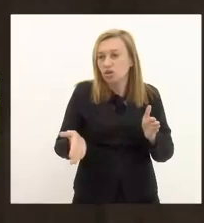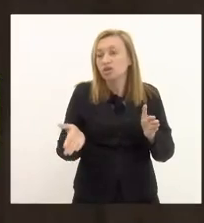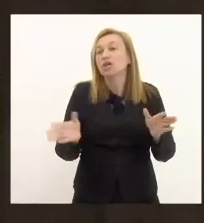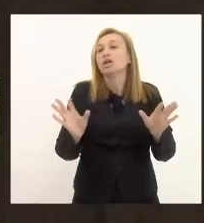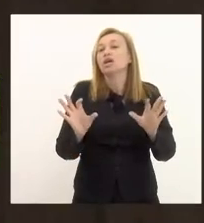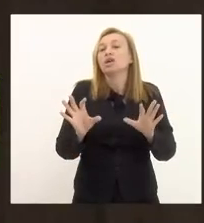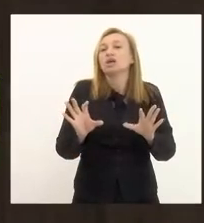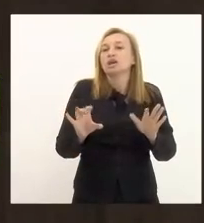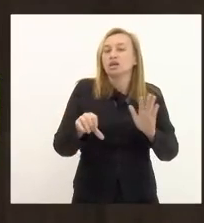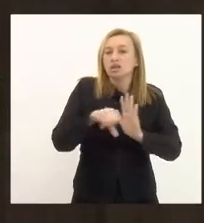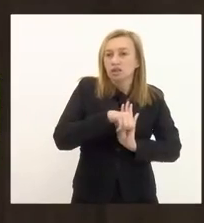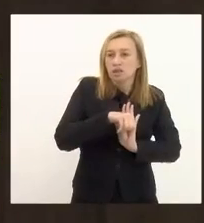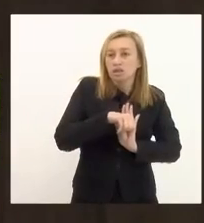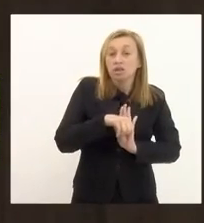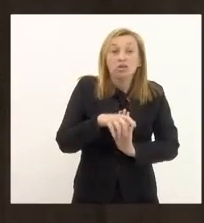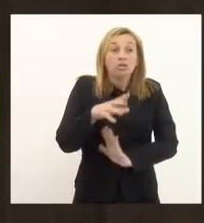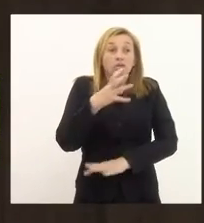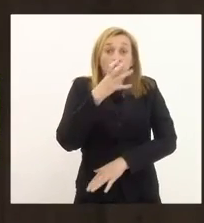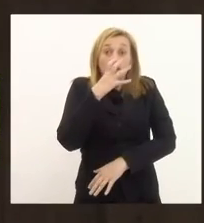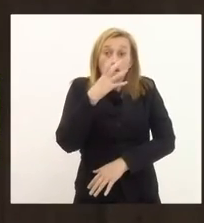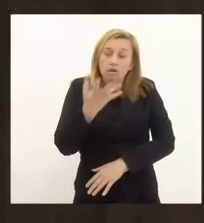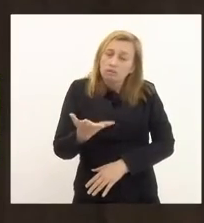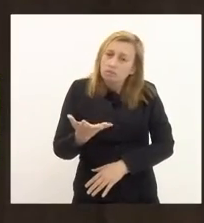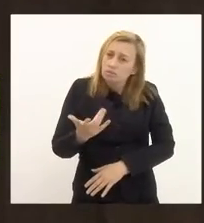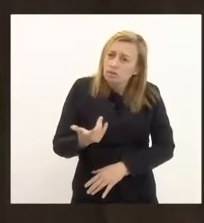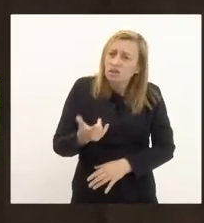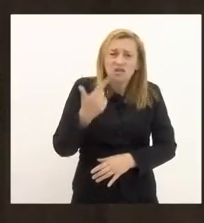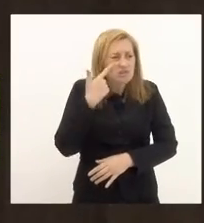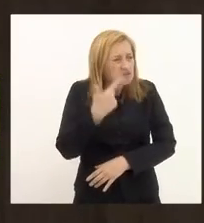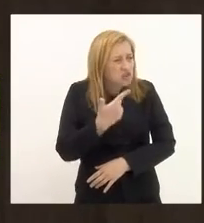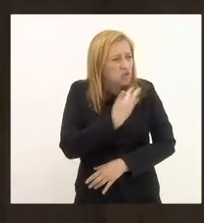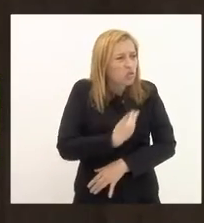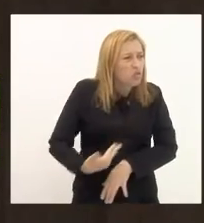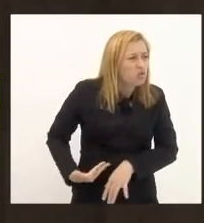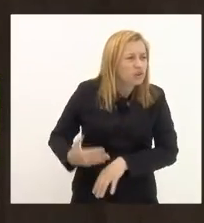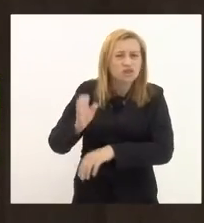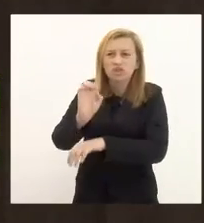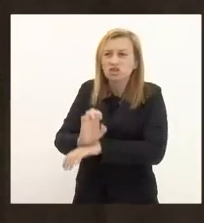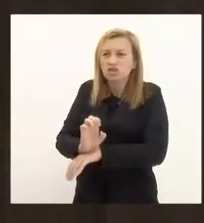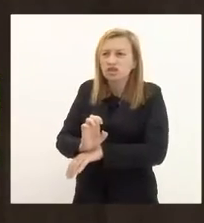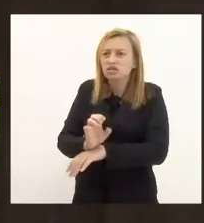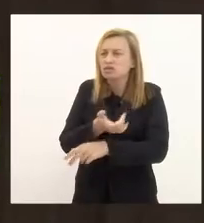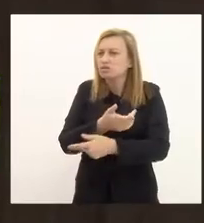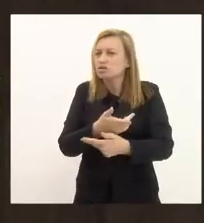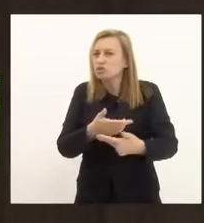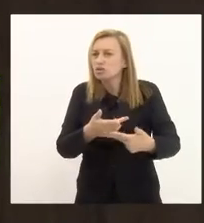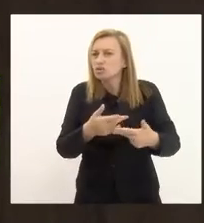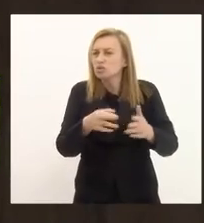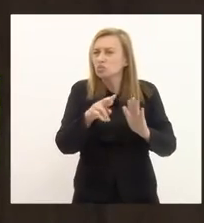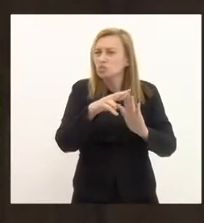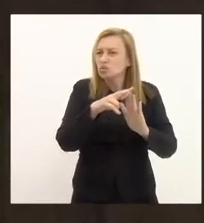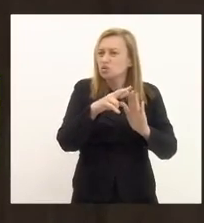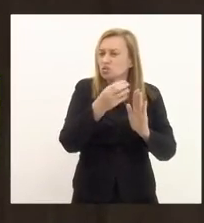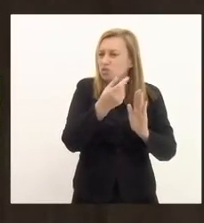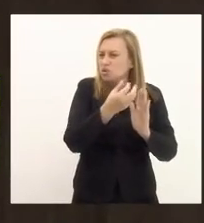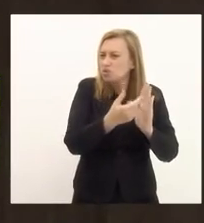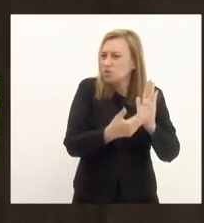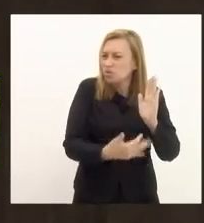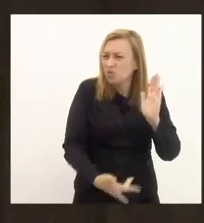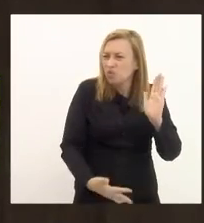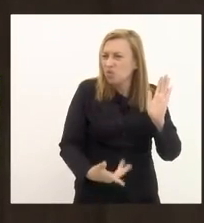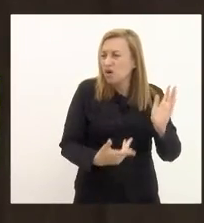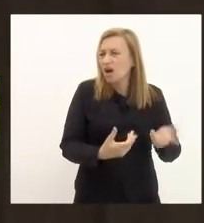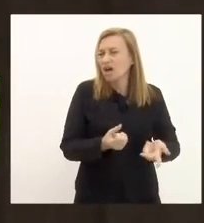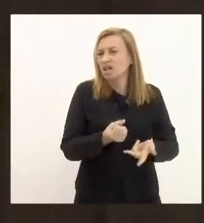E aí a gente fica perplexo em ver o governo do estado com essas inúmeras renúncias isenções